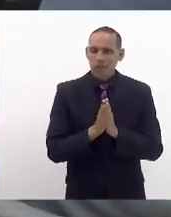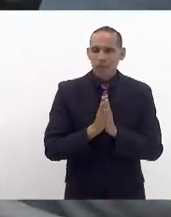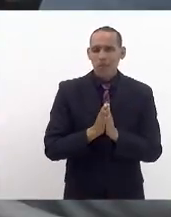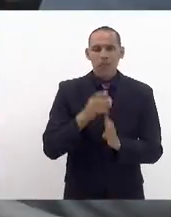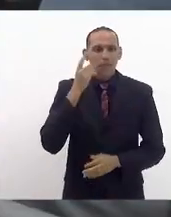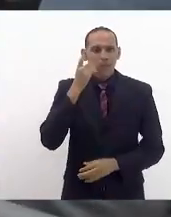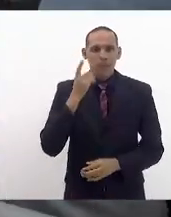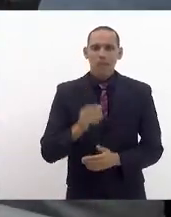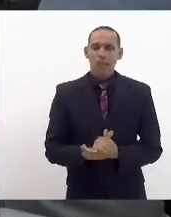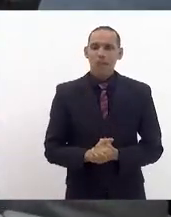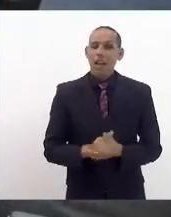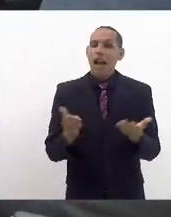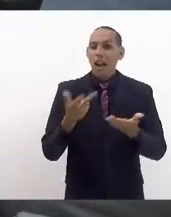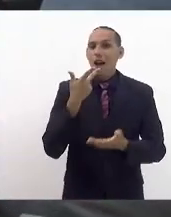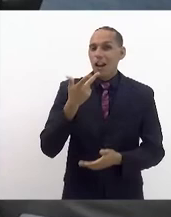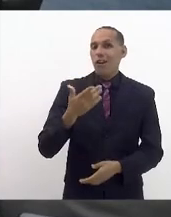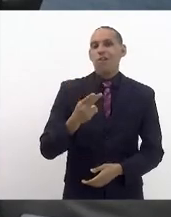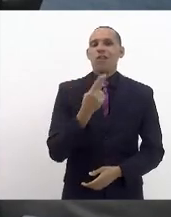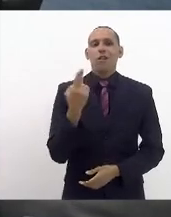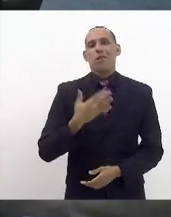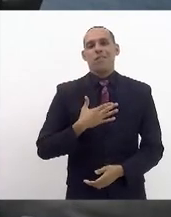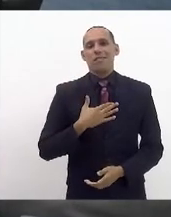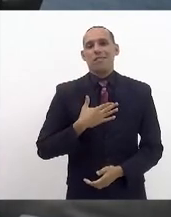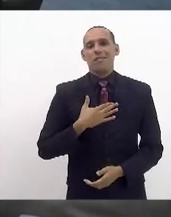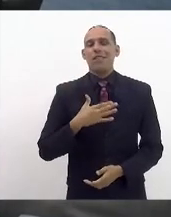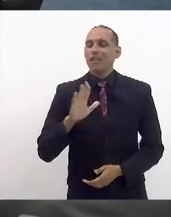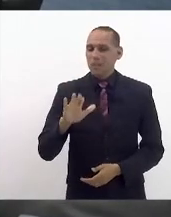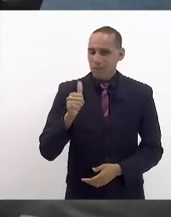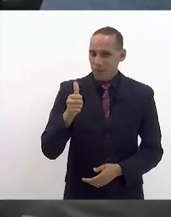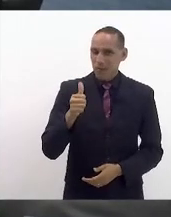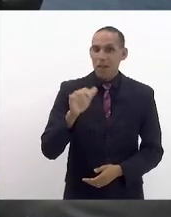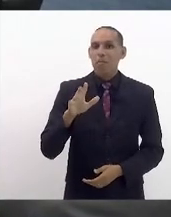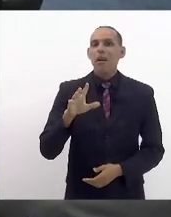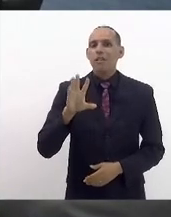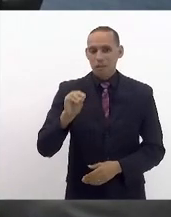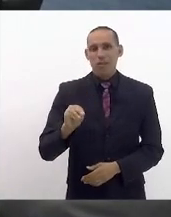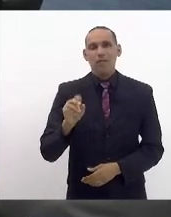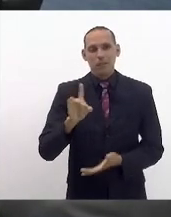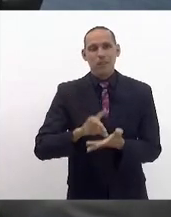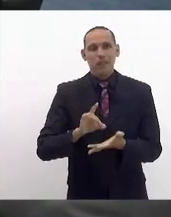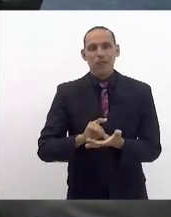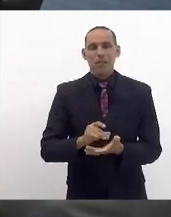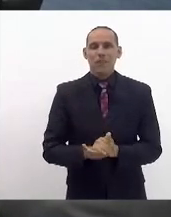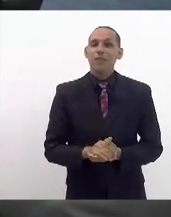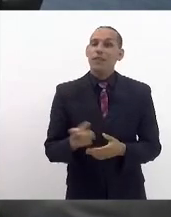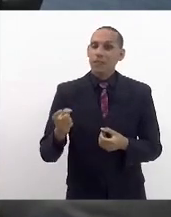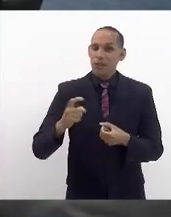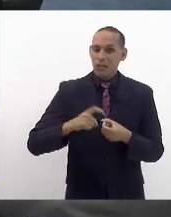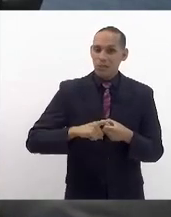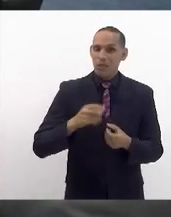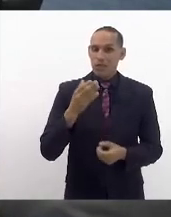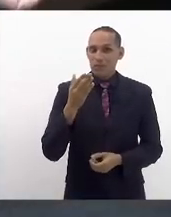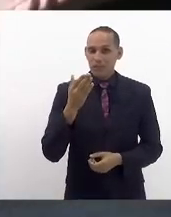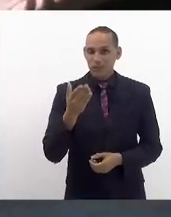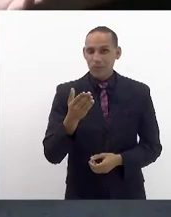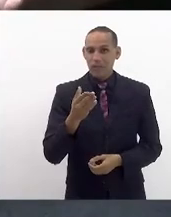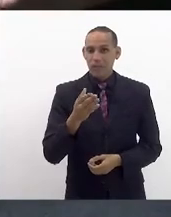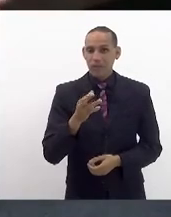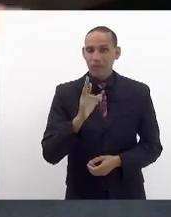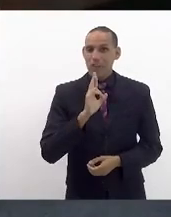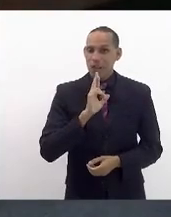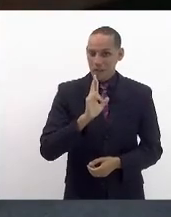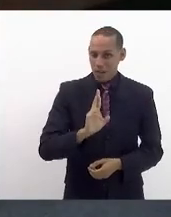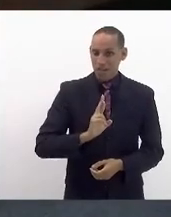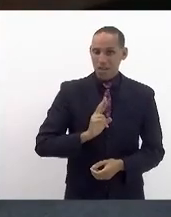deputada. Agora citou meu nome. Não, mas... Tá bom, te concedo, mas aí tá desligado mesmo. Mas então, voltando, já que a senhora não respeitou meu lugar